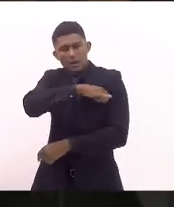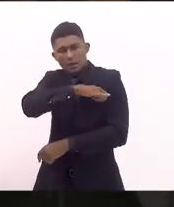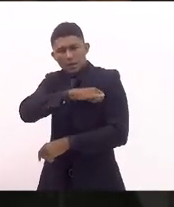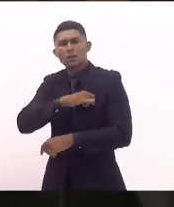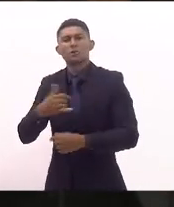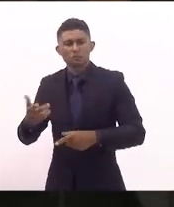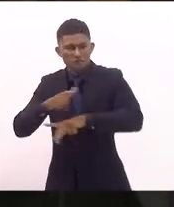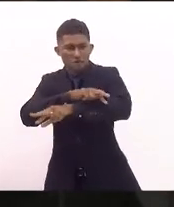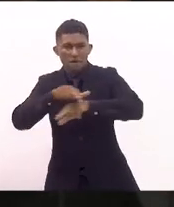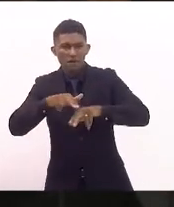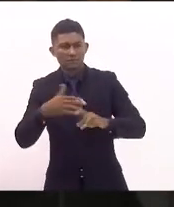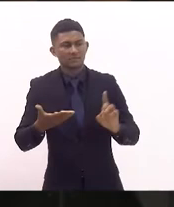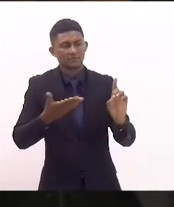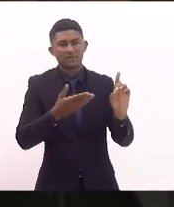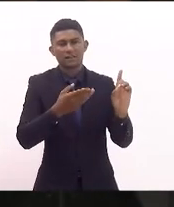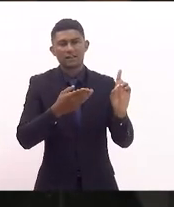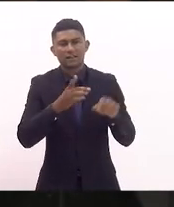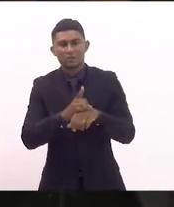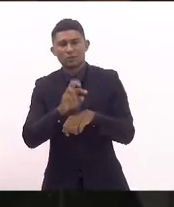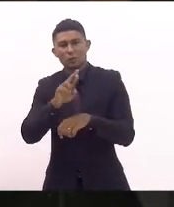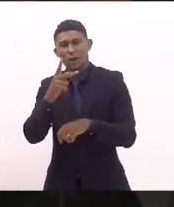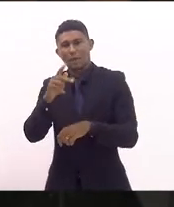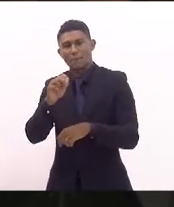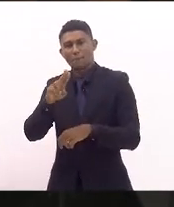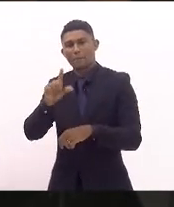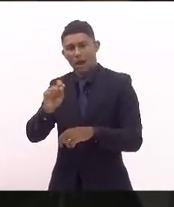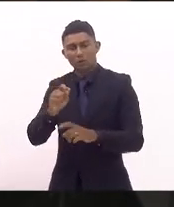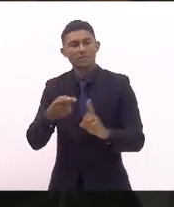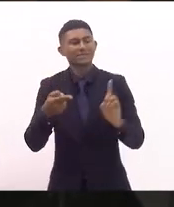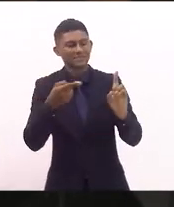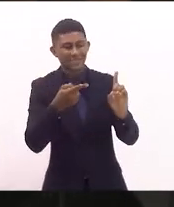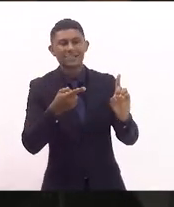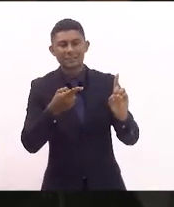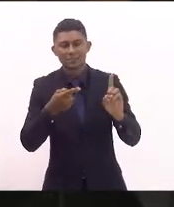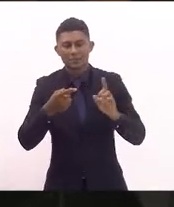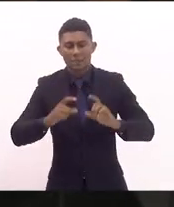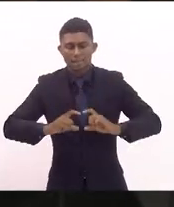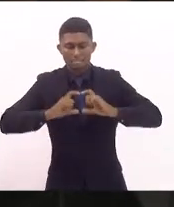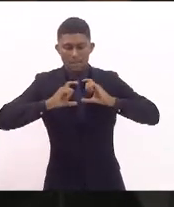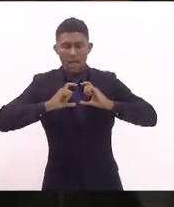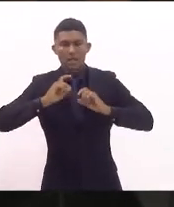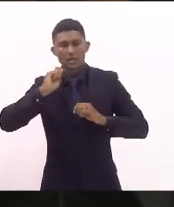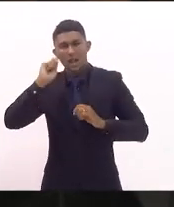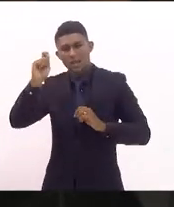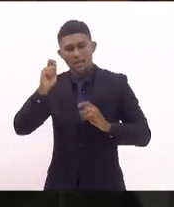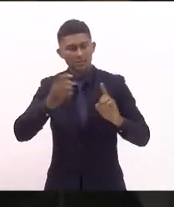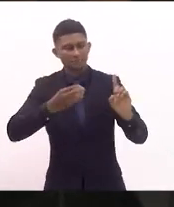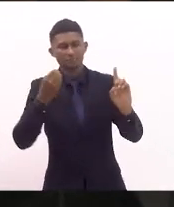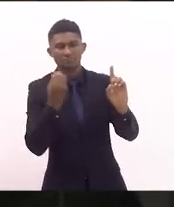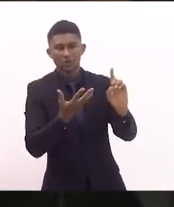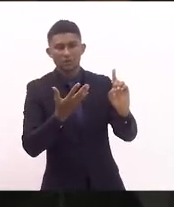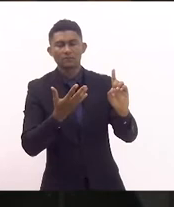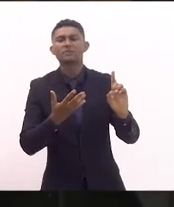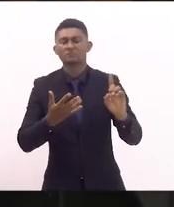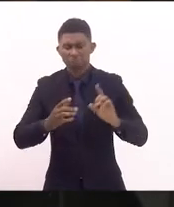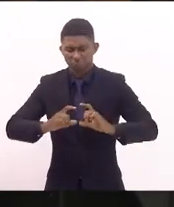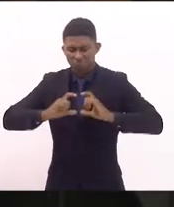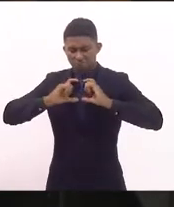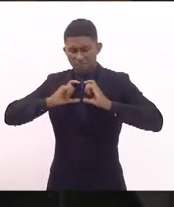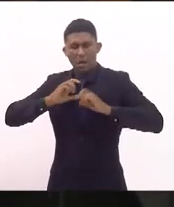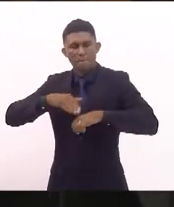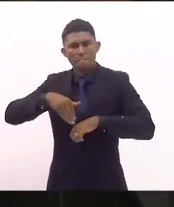doutora Paula Mary Reis Albuquerque faz jus à medalha Tiradentes, esta importante e